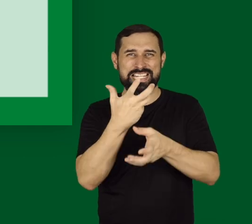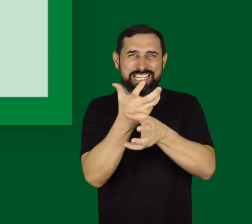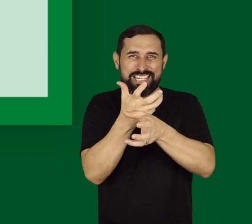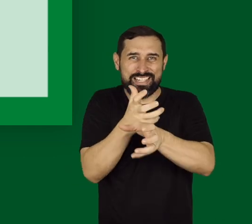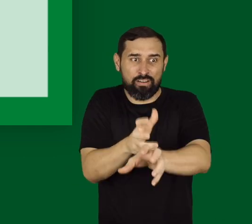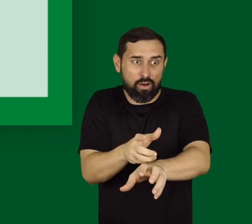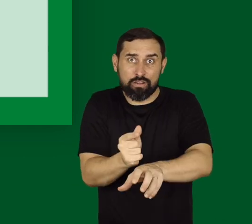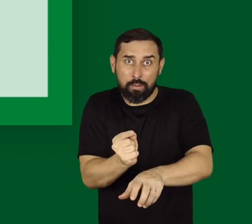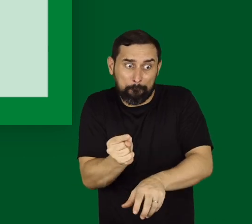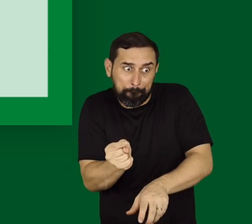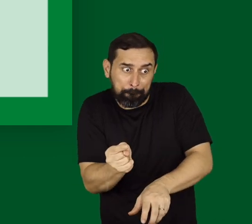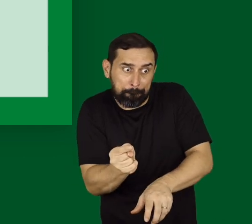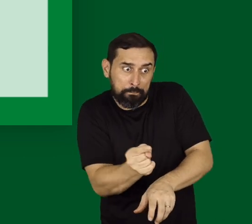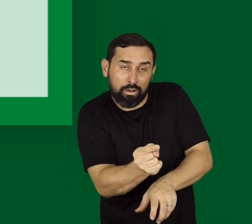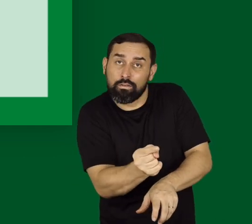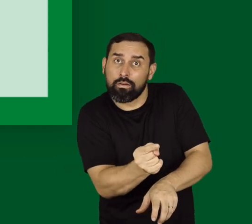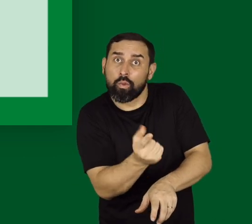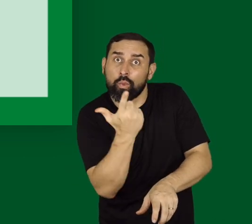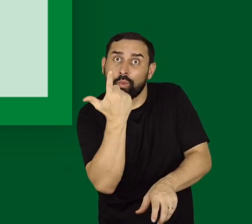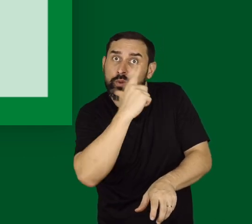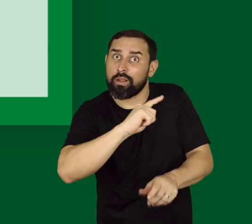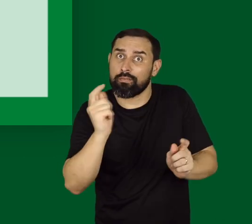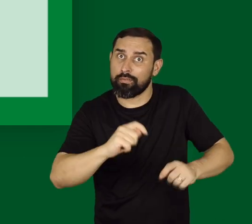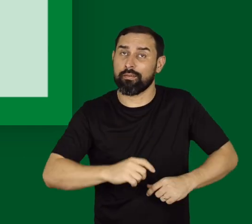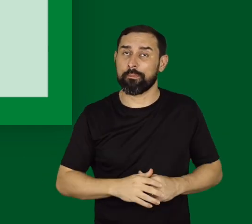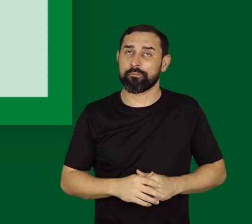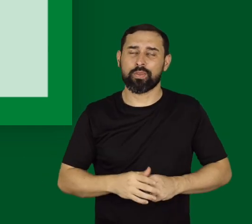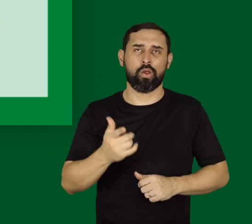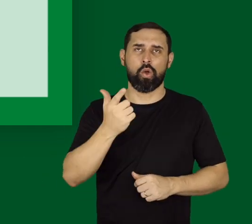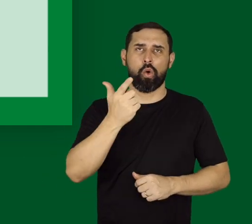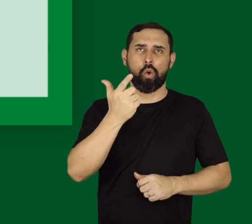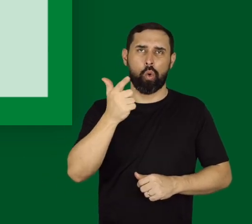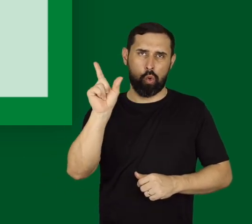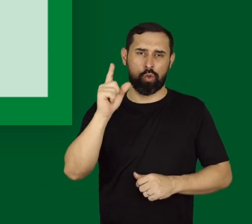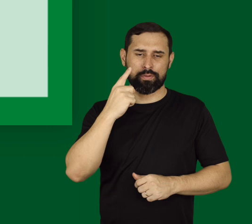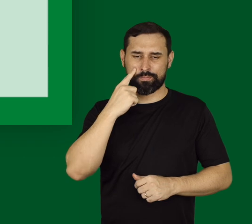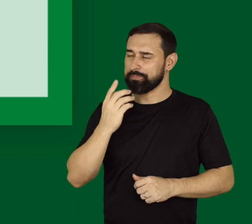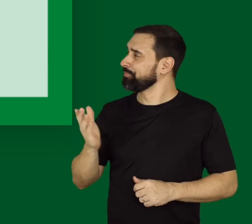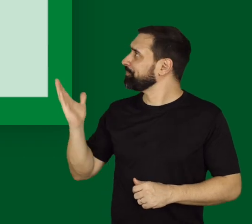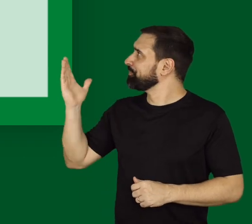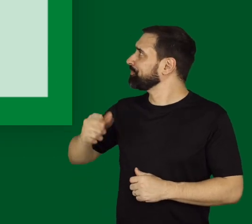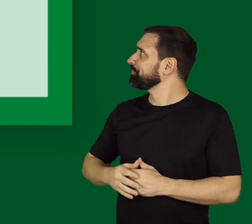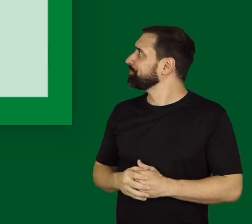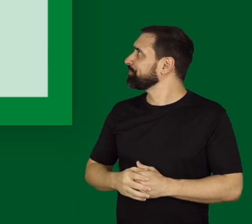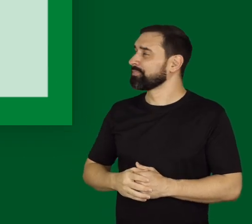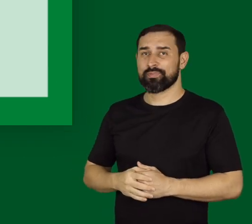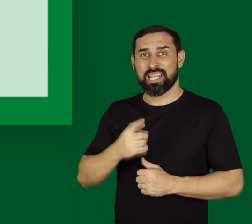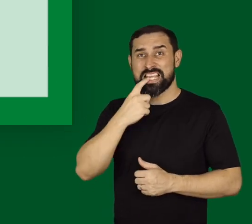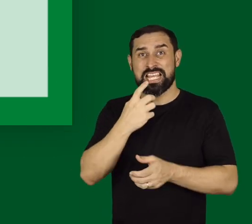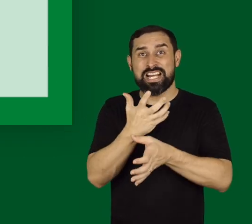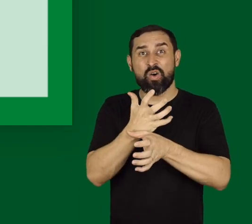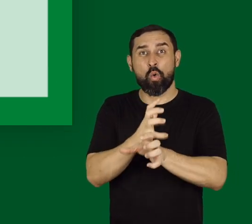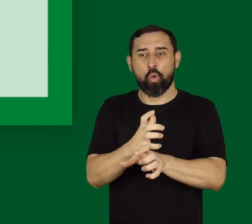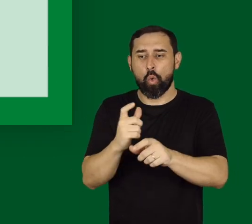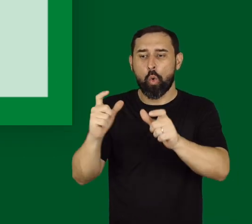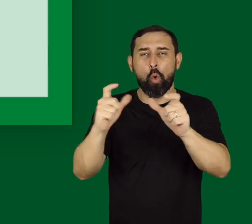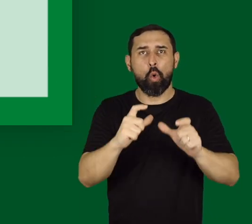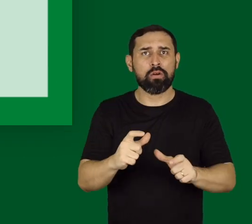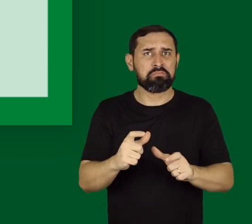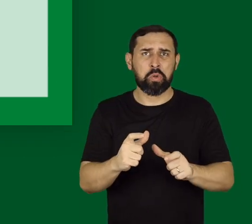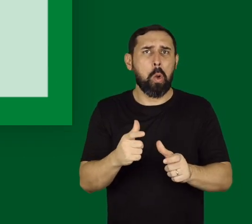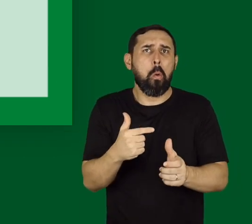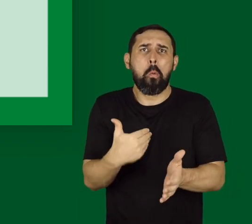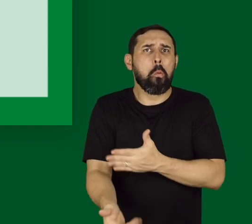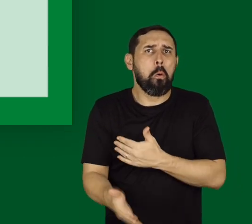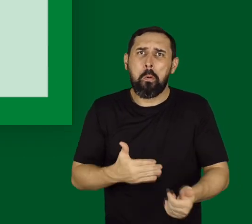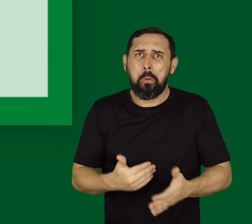acesso num ambiente que não é colabável, né, que é a medula óssea. E aqui são os locais de inserção da intraóssea. Então